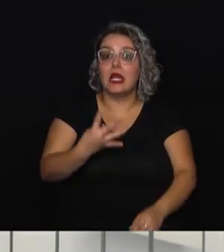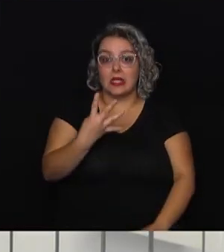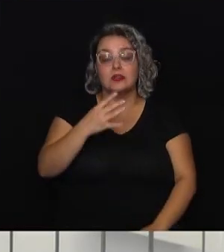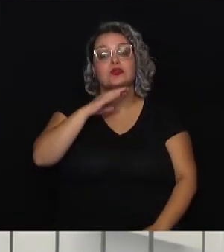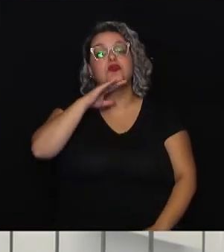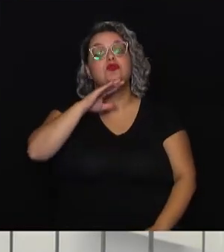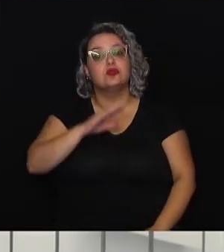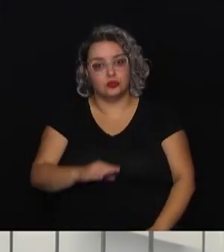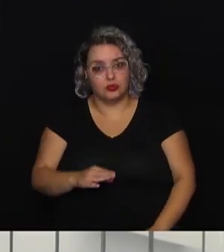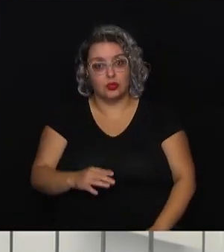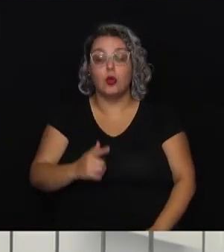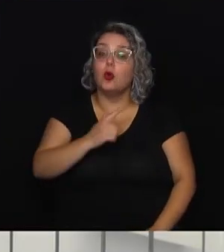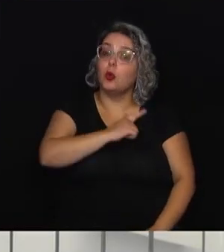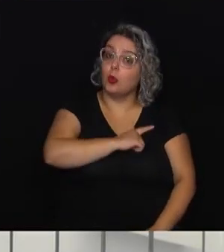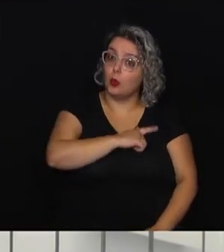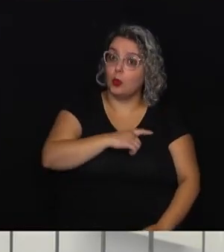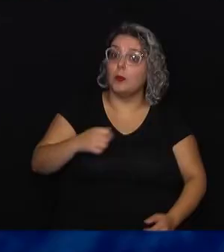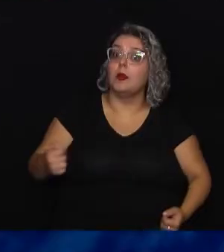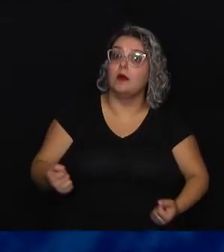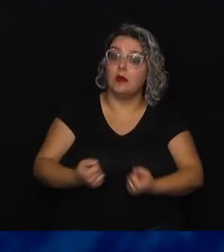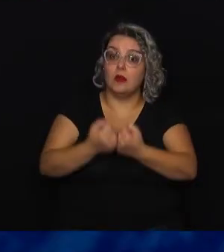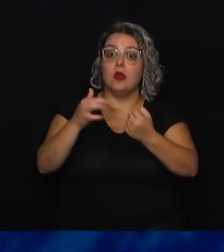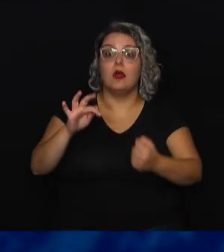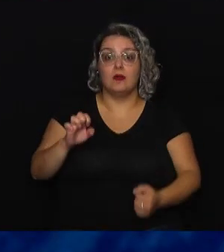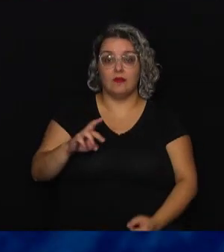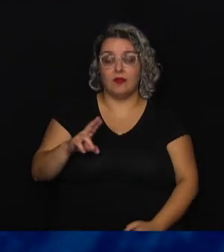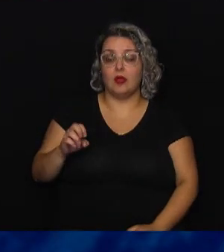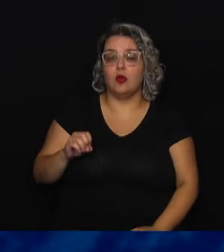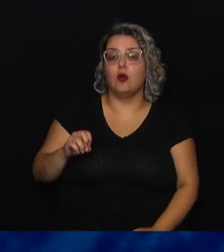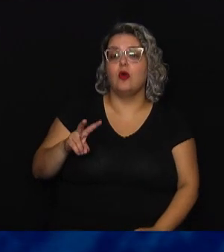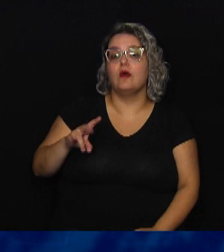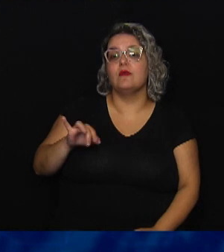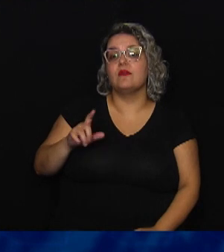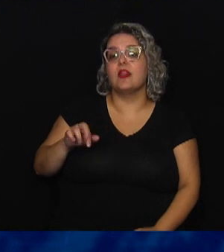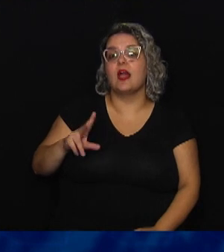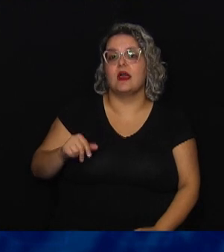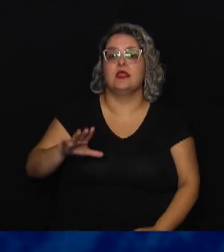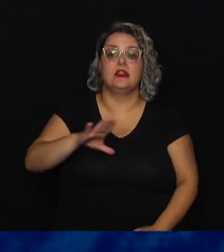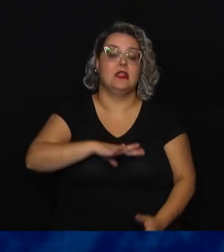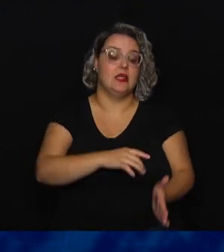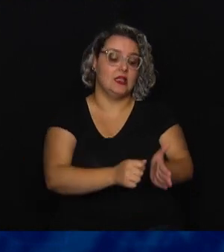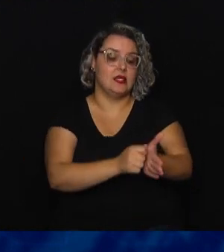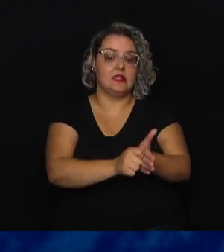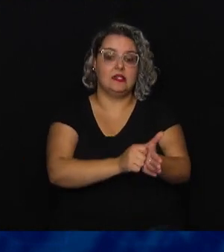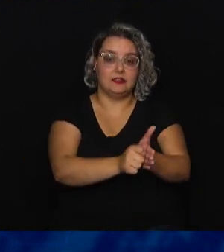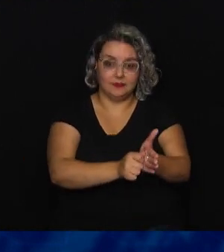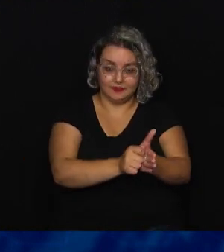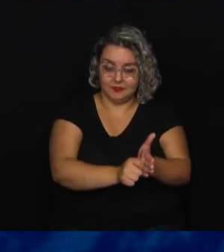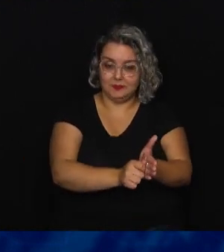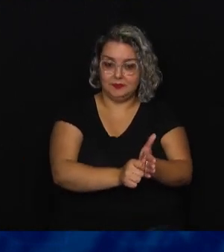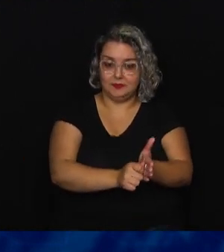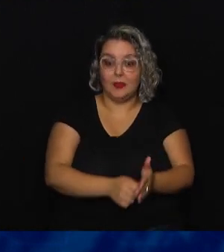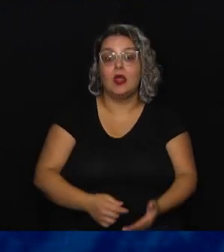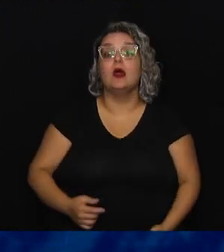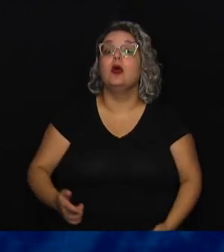tarde, o Guarani enfrenta a Ferroviária lá em Araraquara, na Arena Fonte Luminosa. O